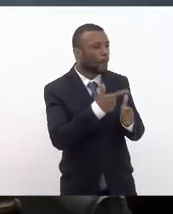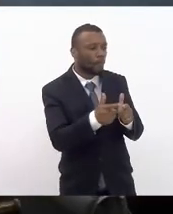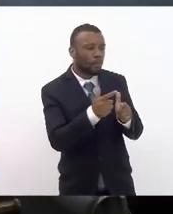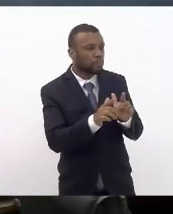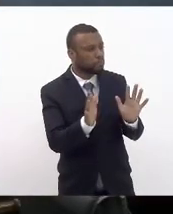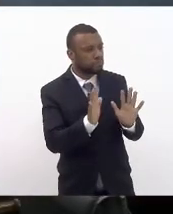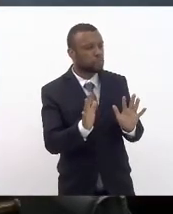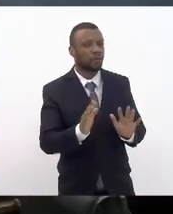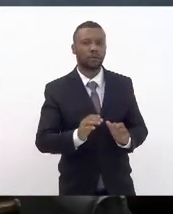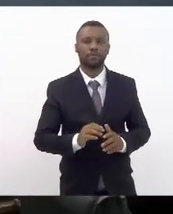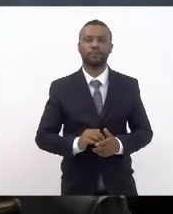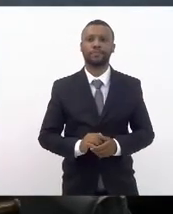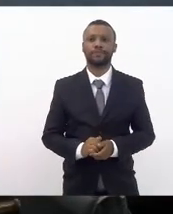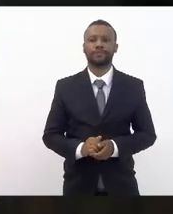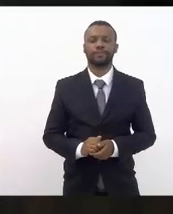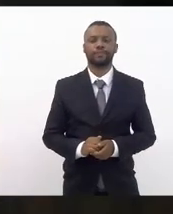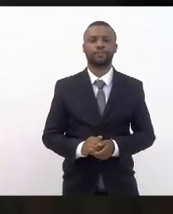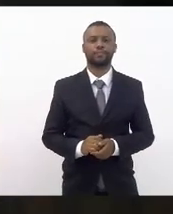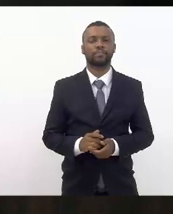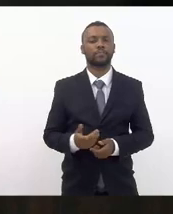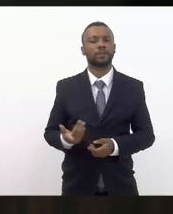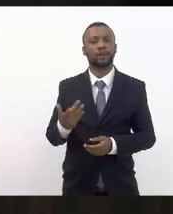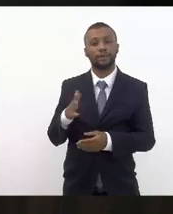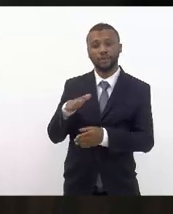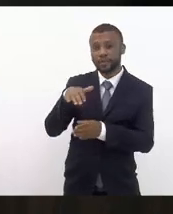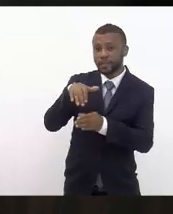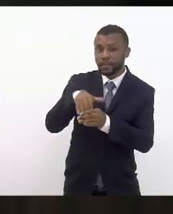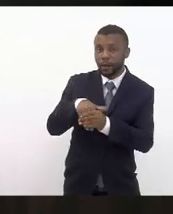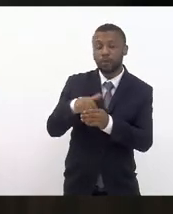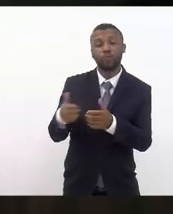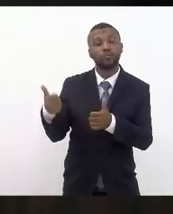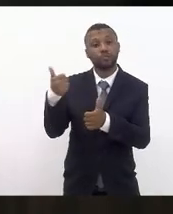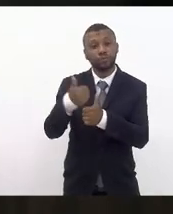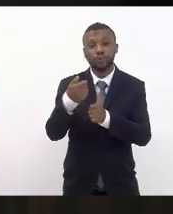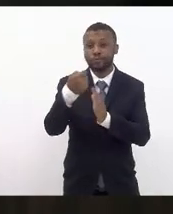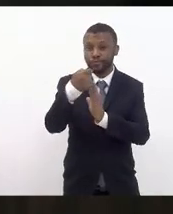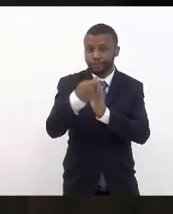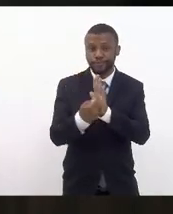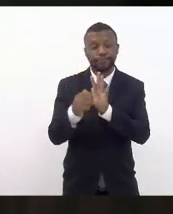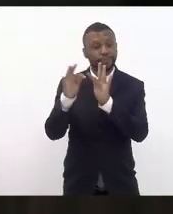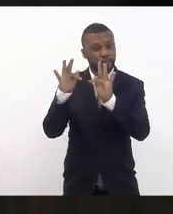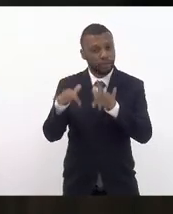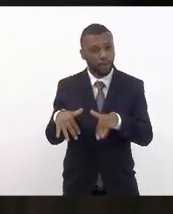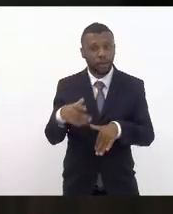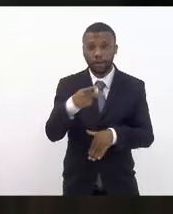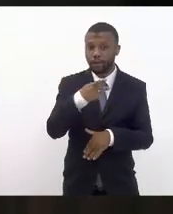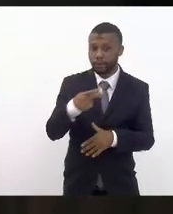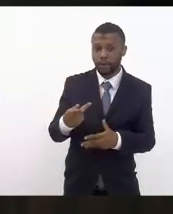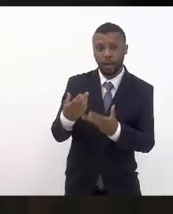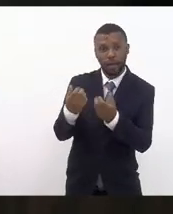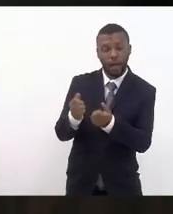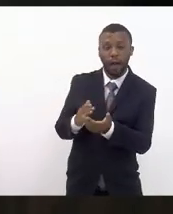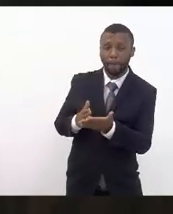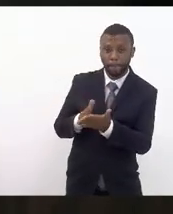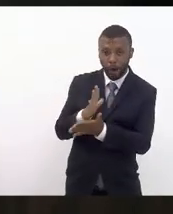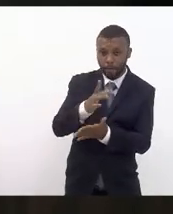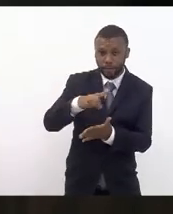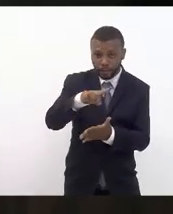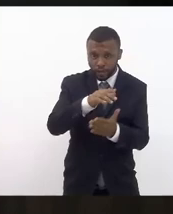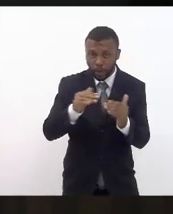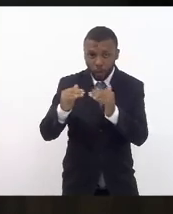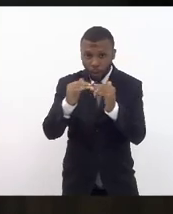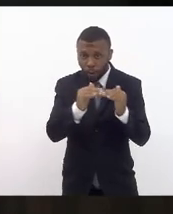Ok. Em votação, substitutivo com forma final de redação, que a presidência defere. Senhores que aprovam, permaneçam como